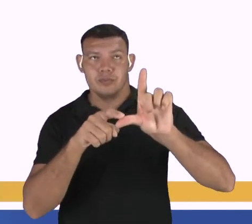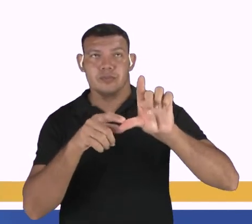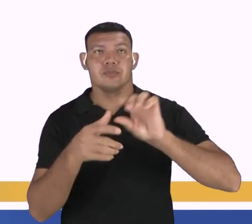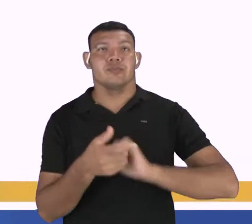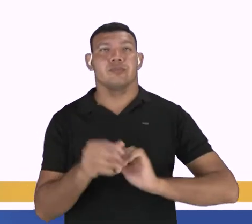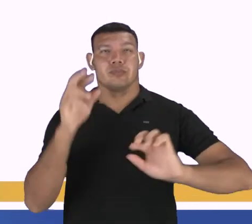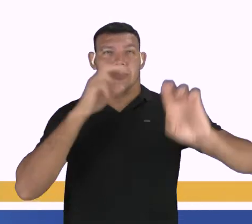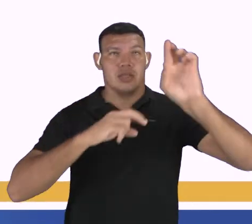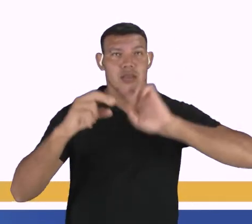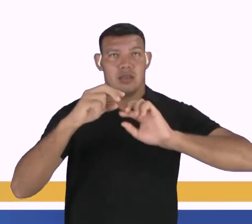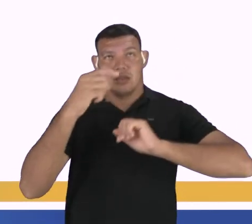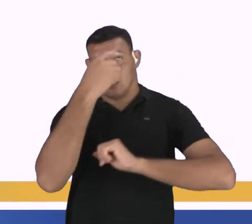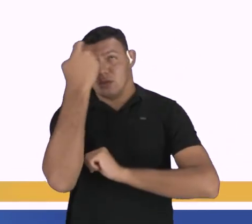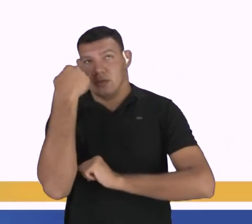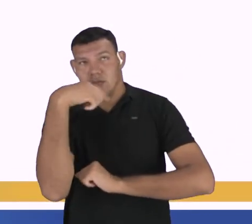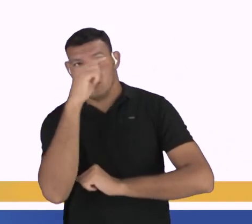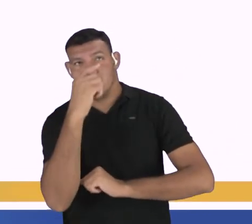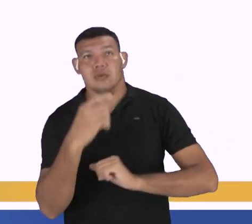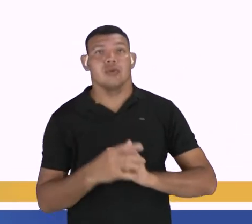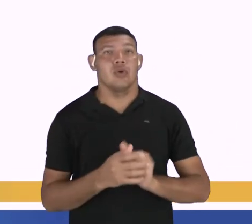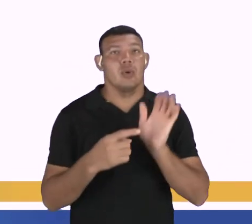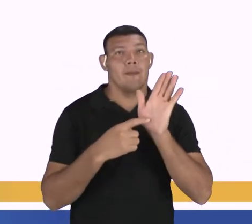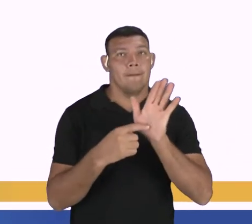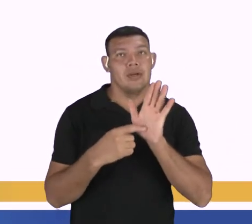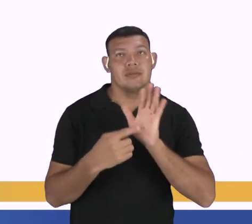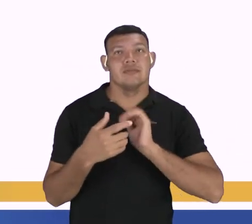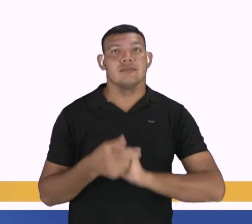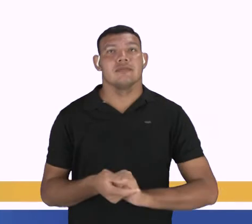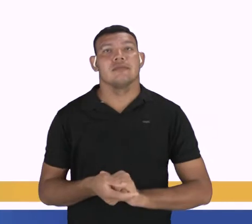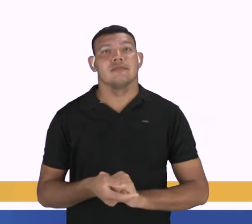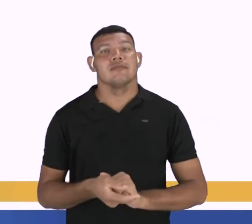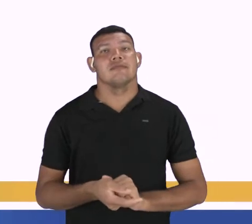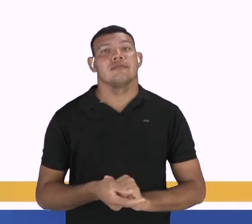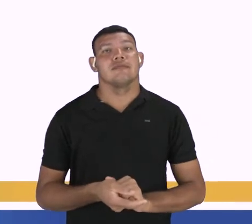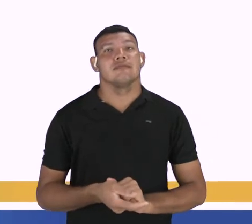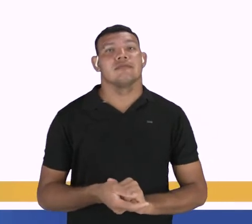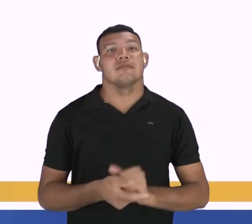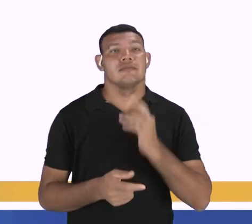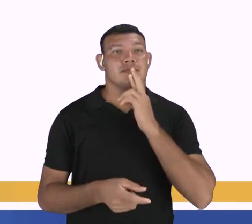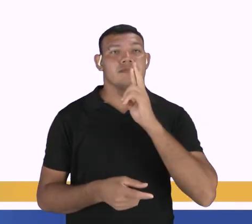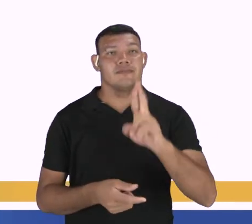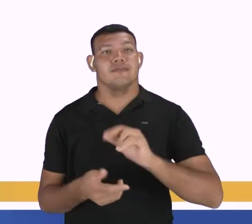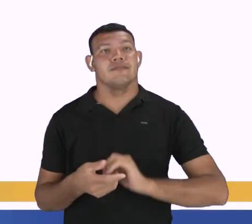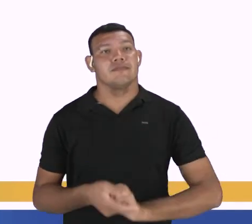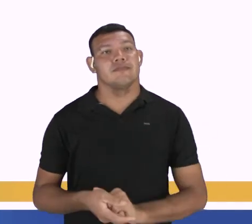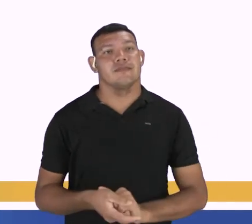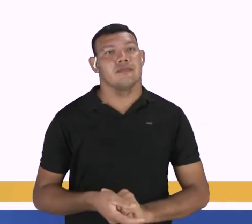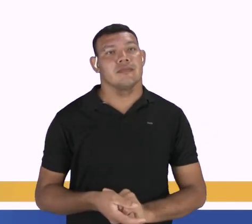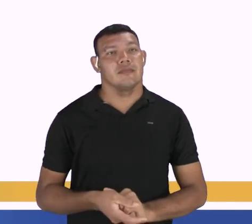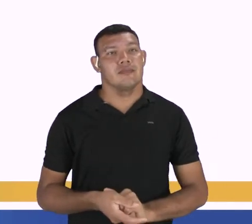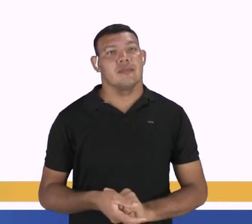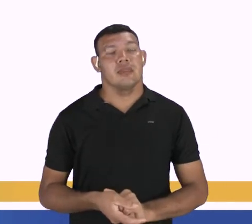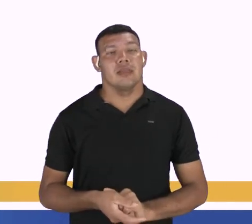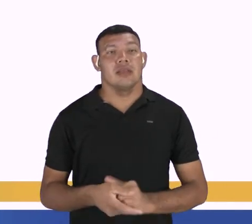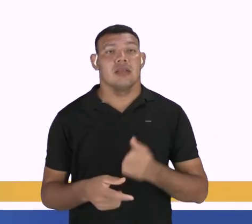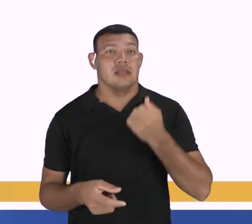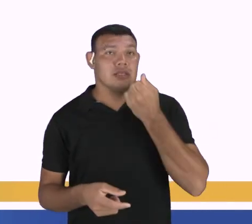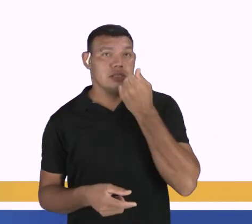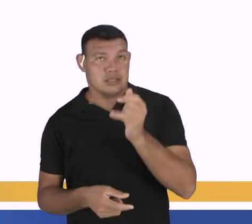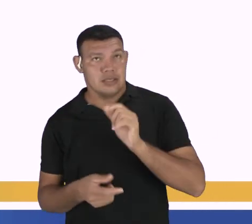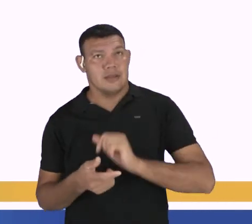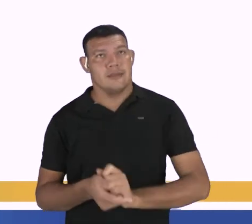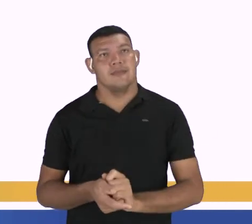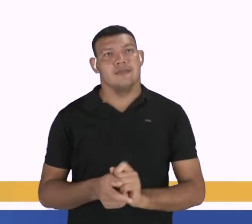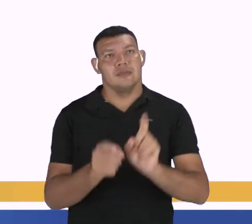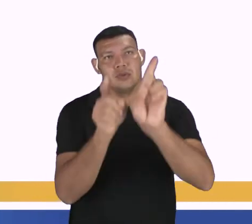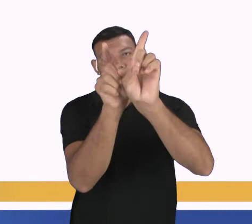Qual a classificação do ângulo apresentado na figura dos ponteiros marcando 3 horas? Bom, quando os ponteiros marcam 3